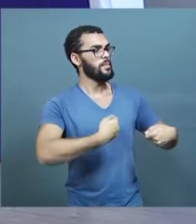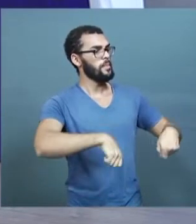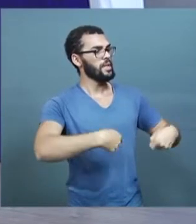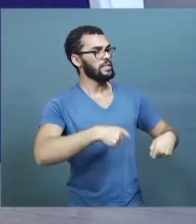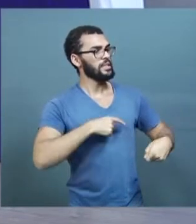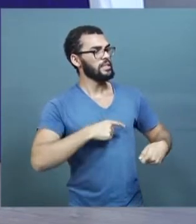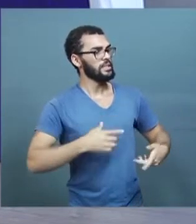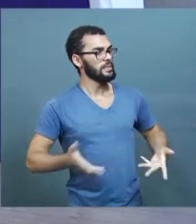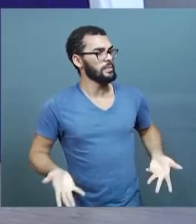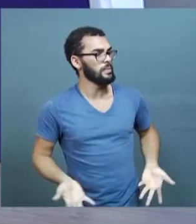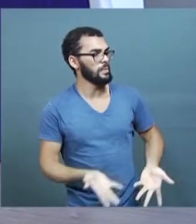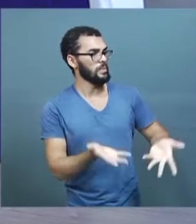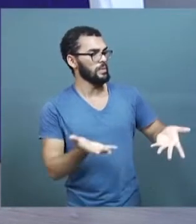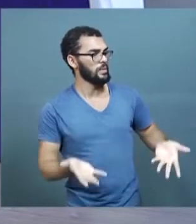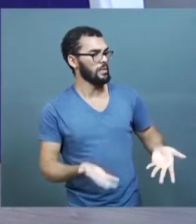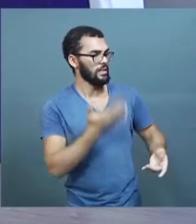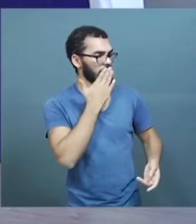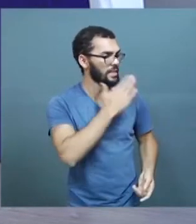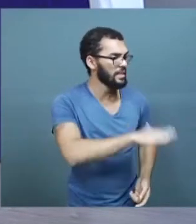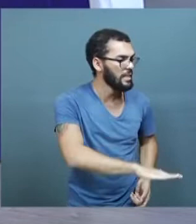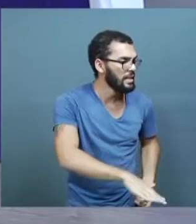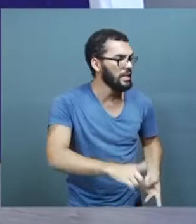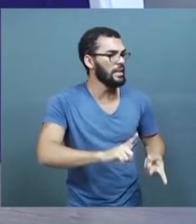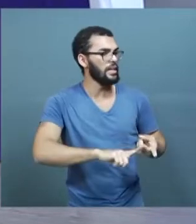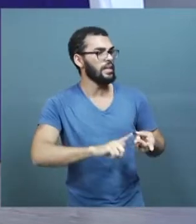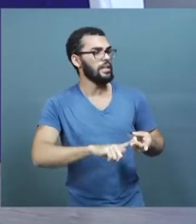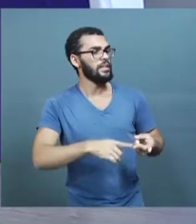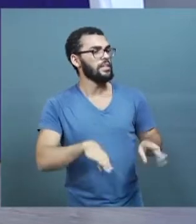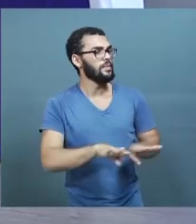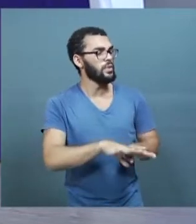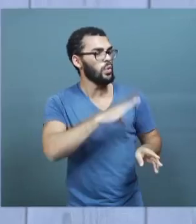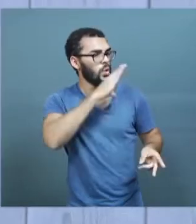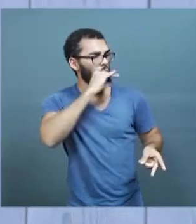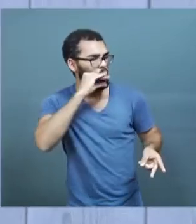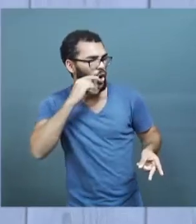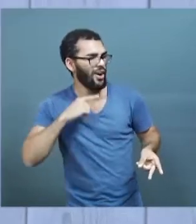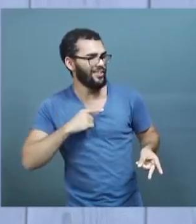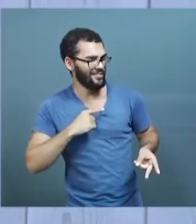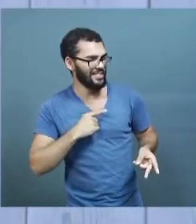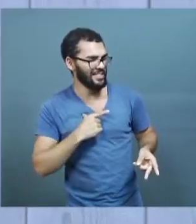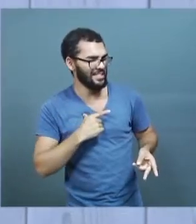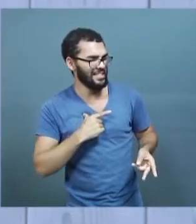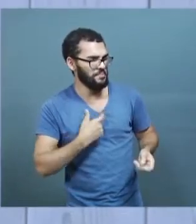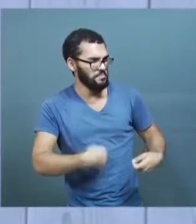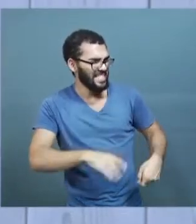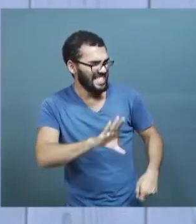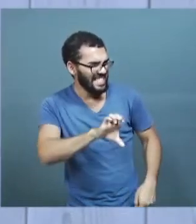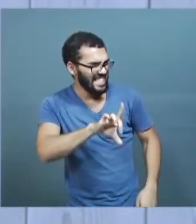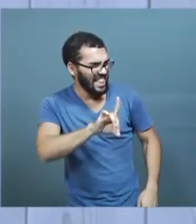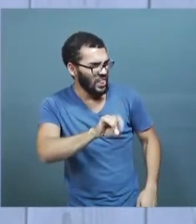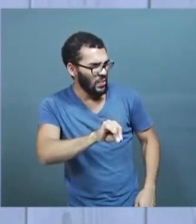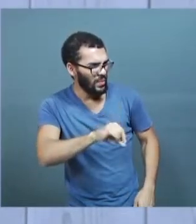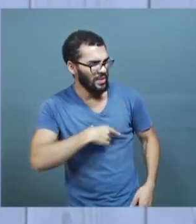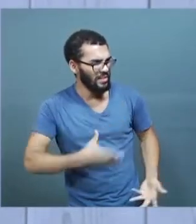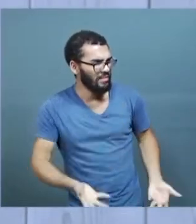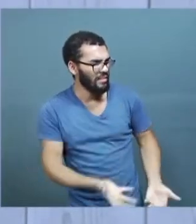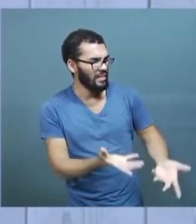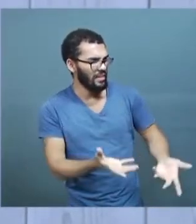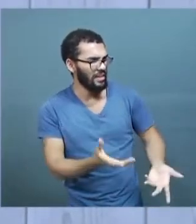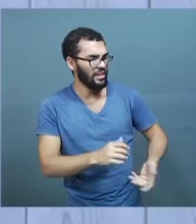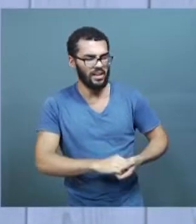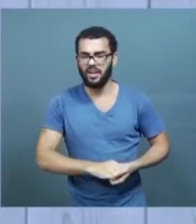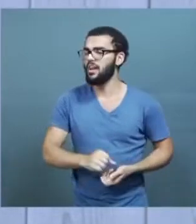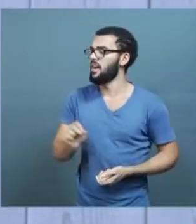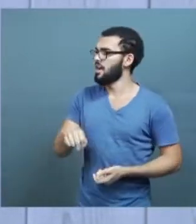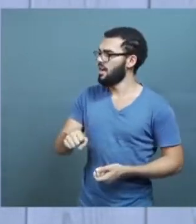estimular crianças e jovens, desde cedo? Com certeza. O trabalho voluntário, a